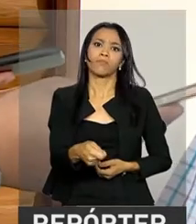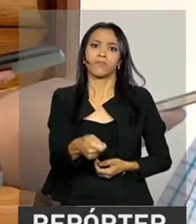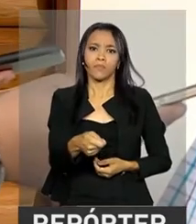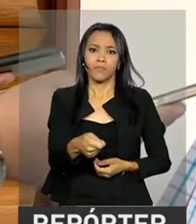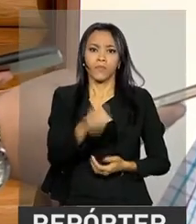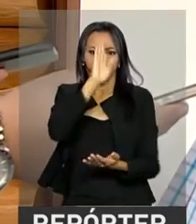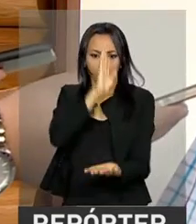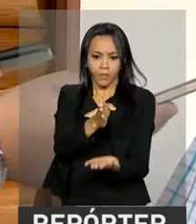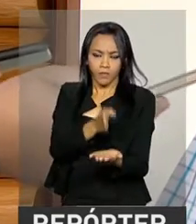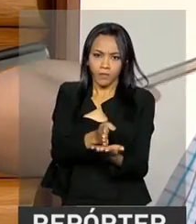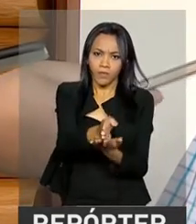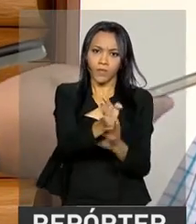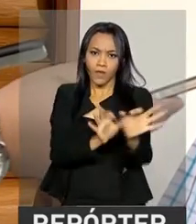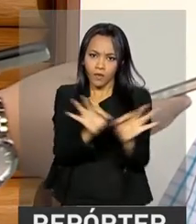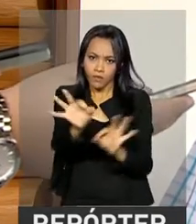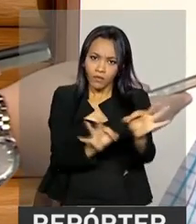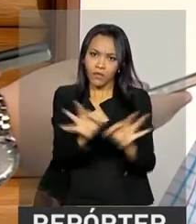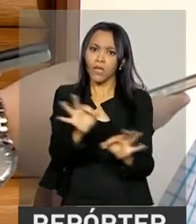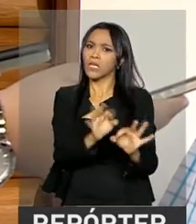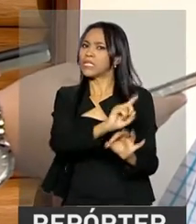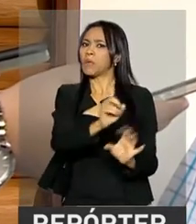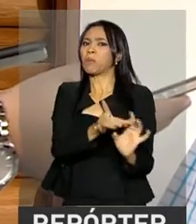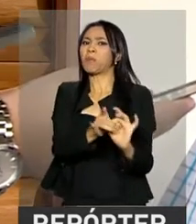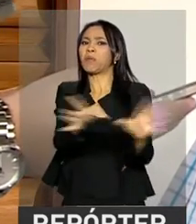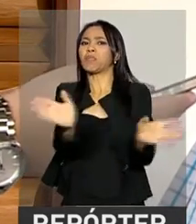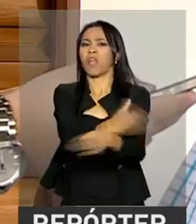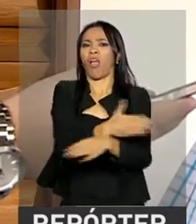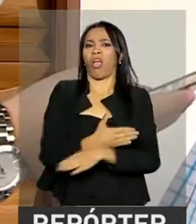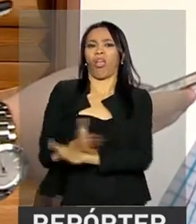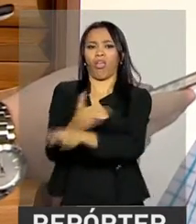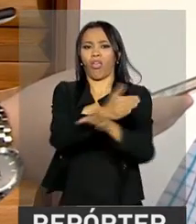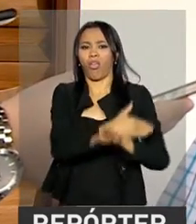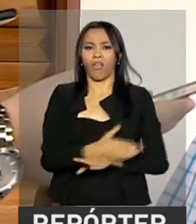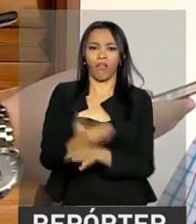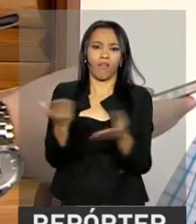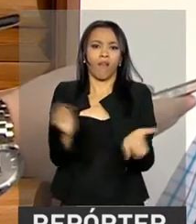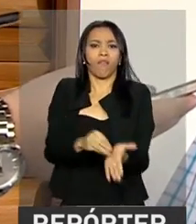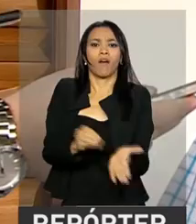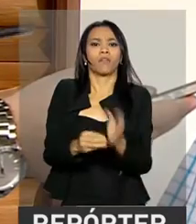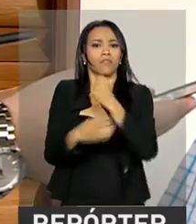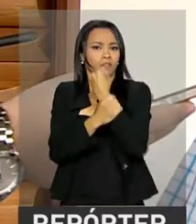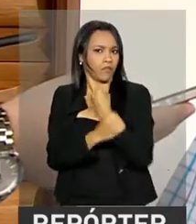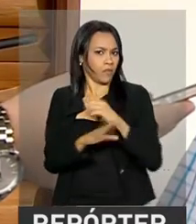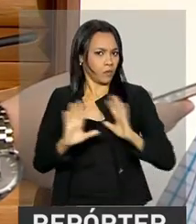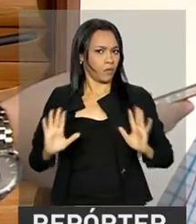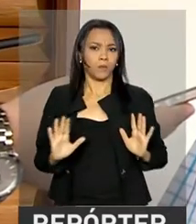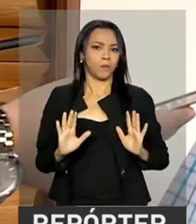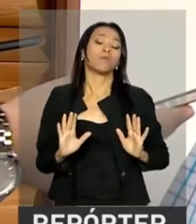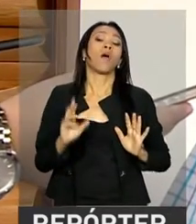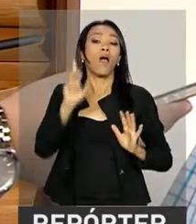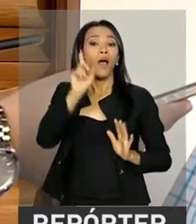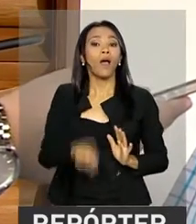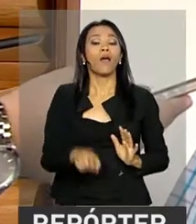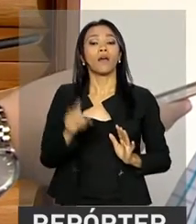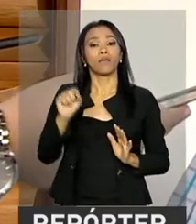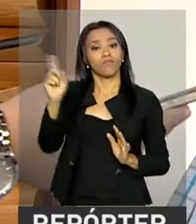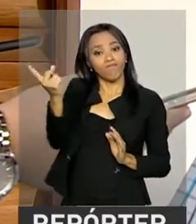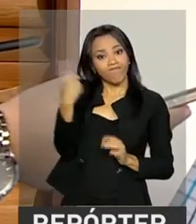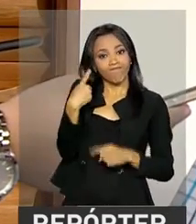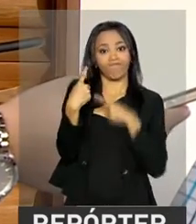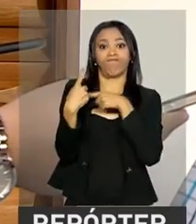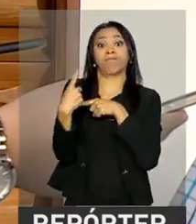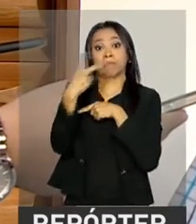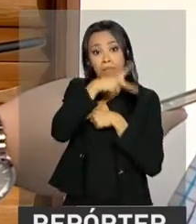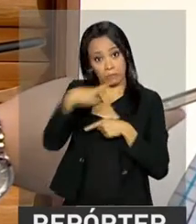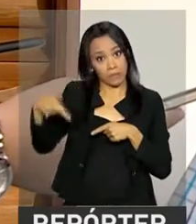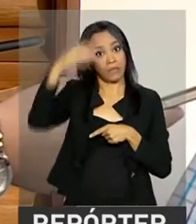determinados e não permitir que a desordem segurança venha a integrar essa é uma ordem uma determinação do